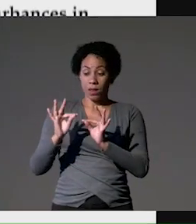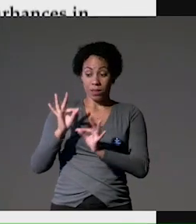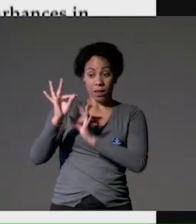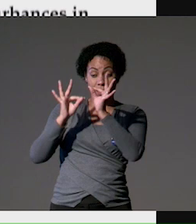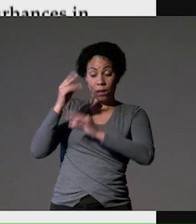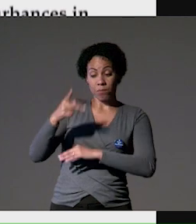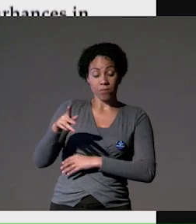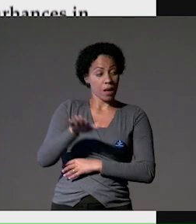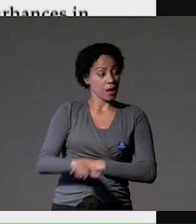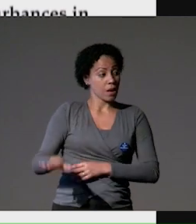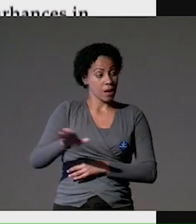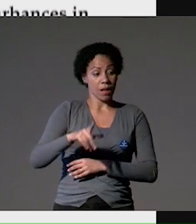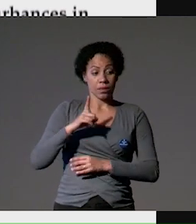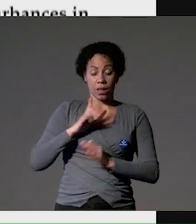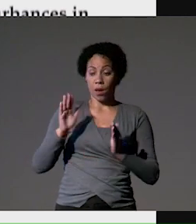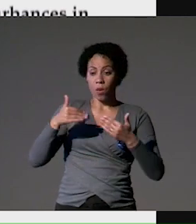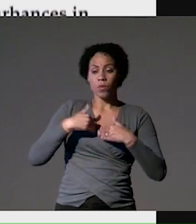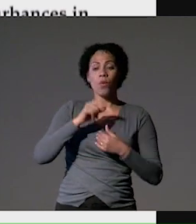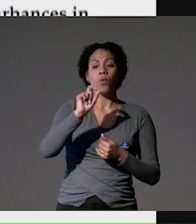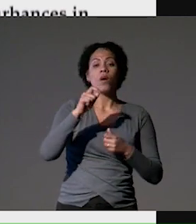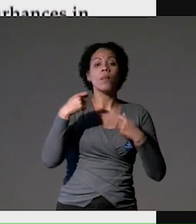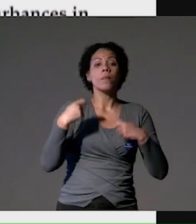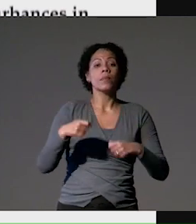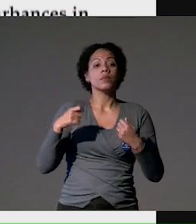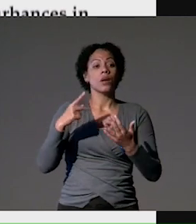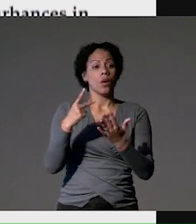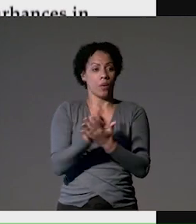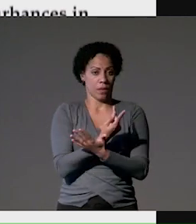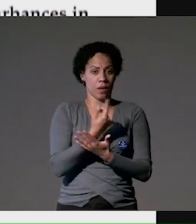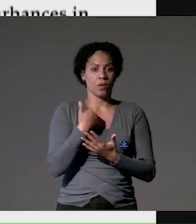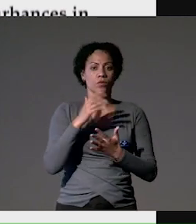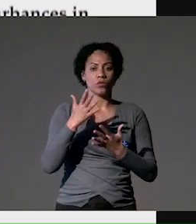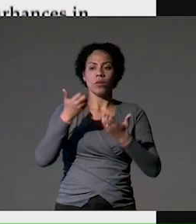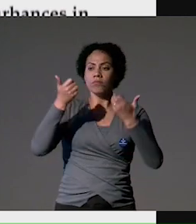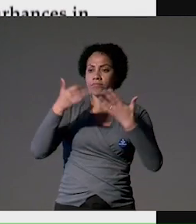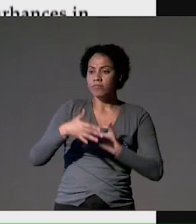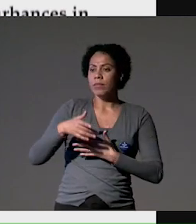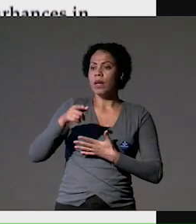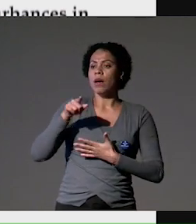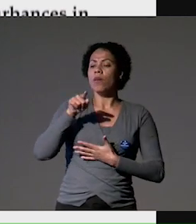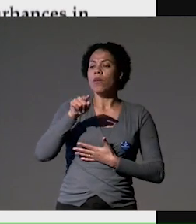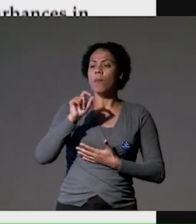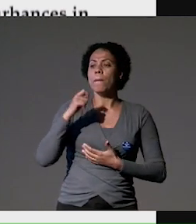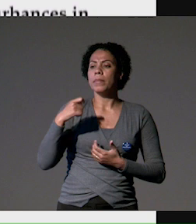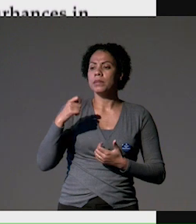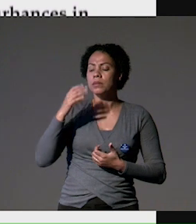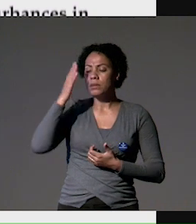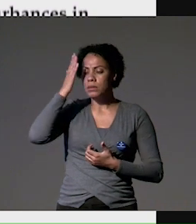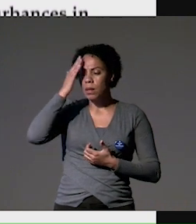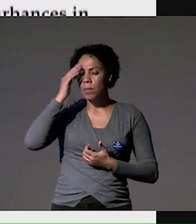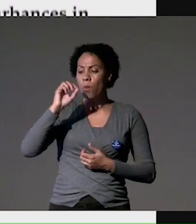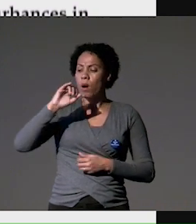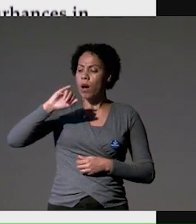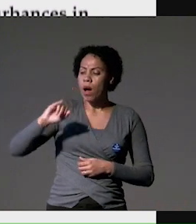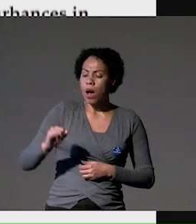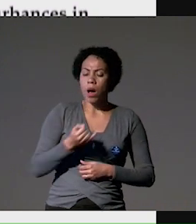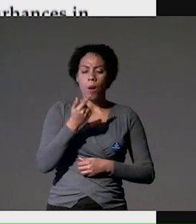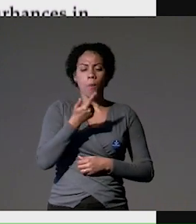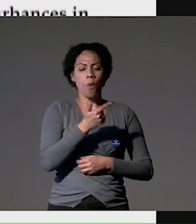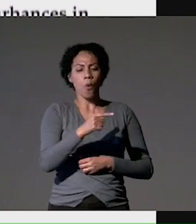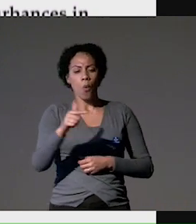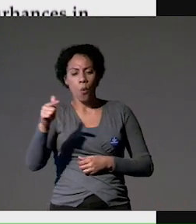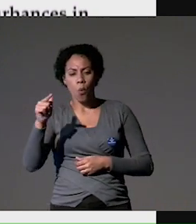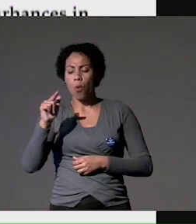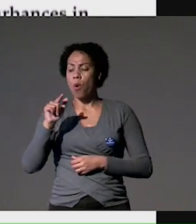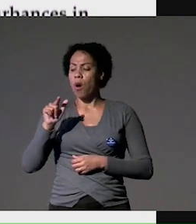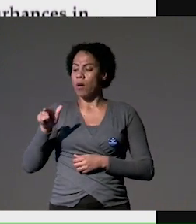TEA, o que tende a acontecer é aquilo que eu já apontava, de você poder considerar aproveitar algumas outras substâncias que a criança já